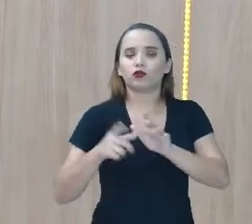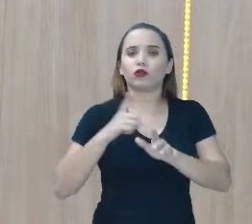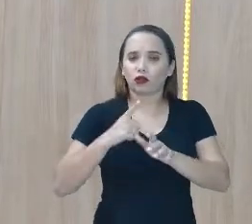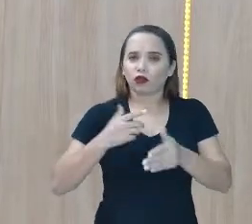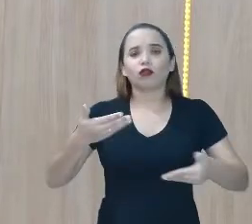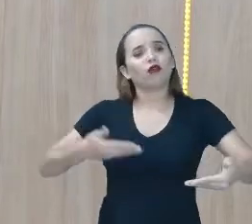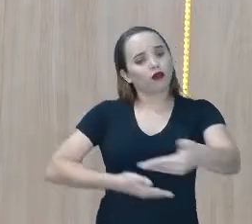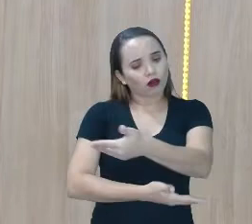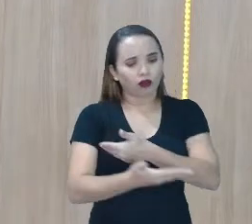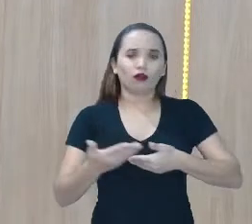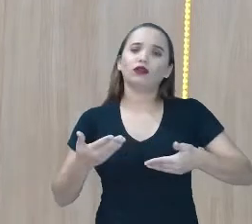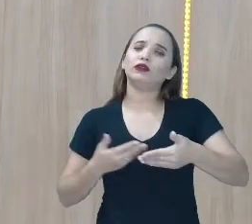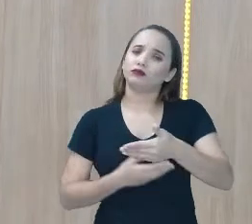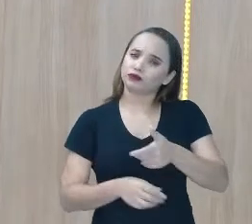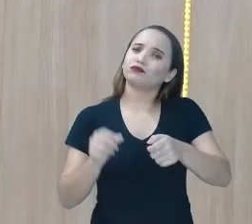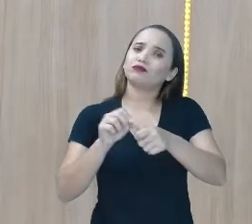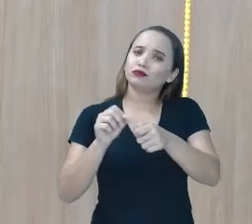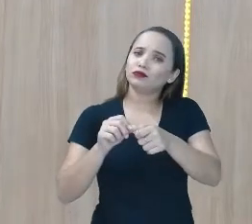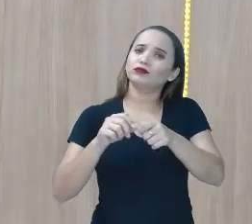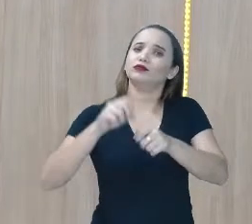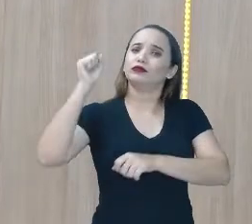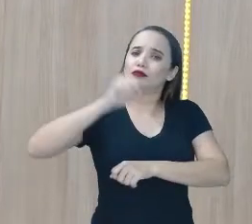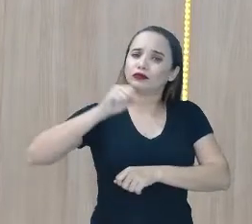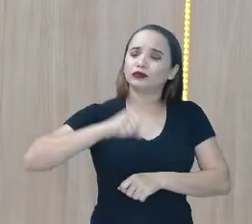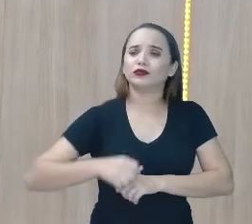interação, gere um funcionamento de verdade